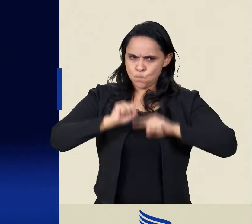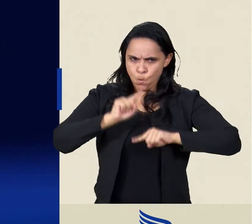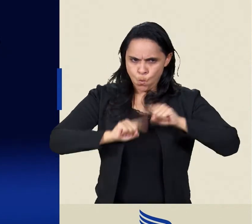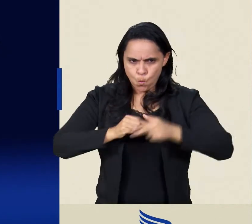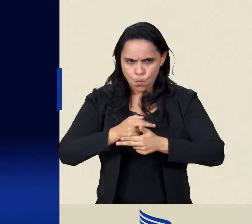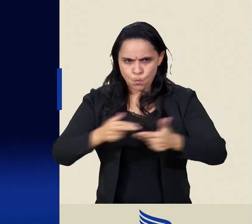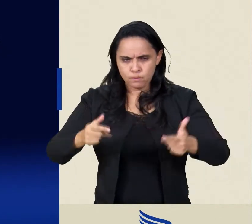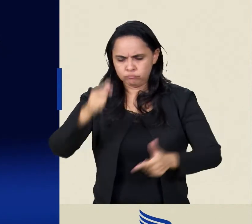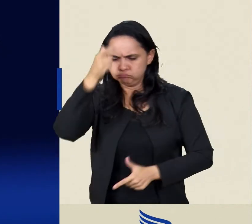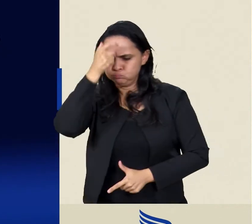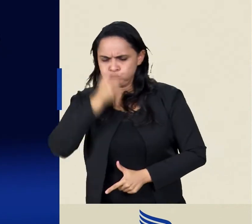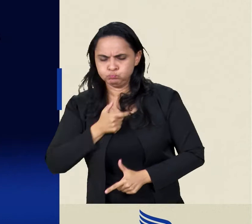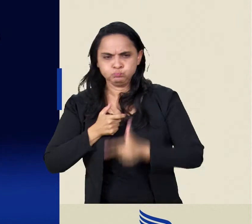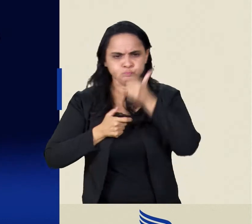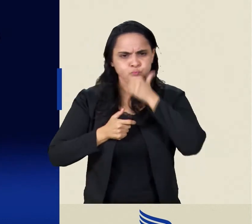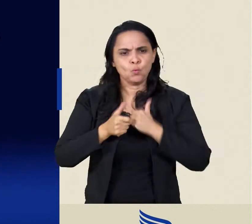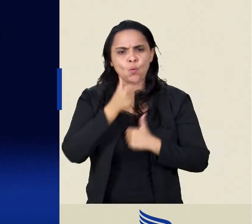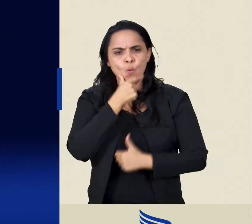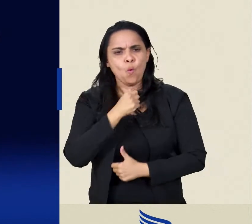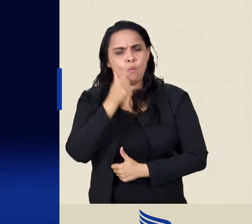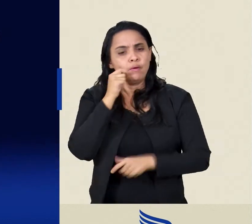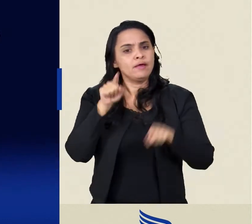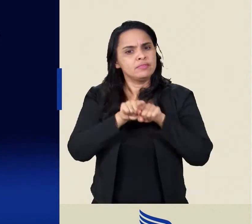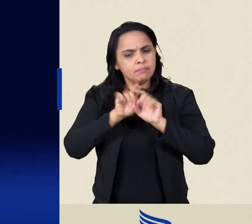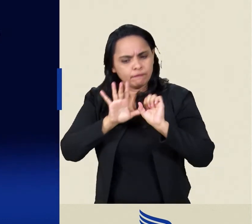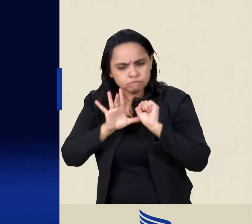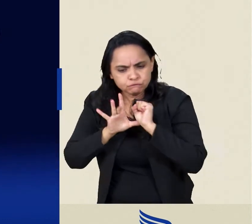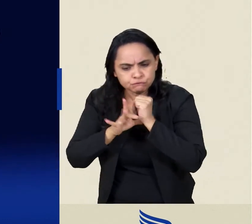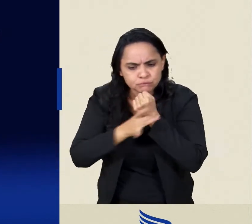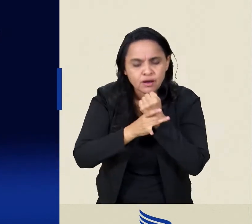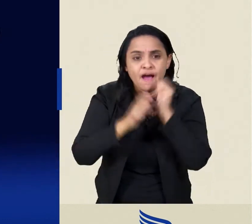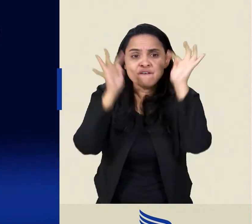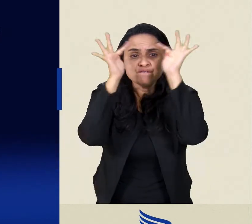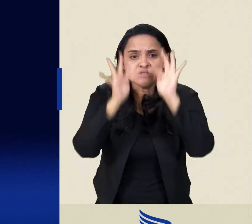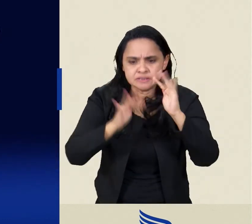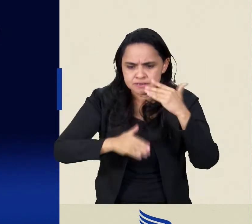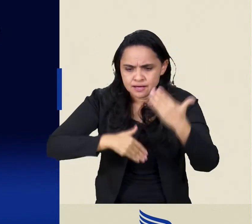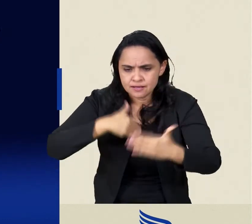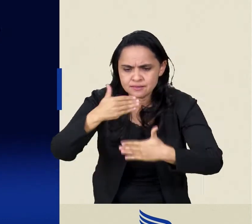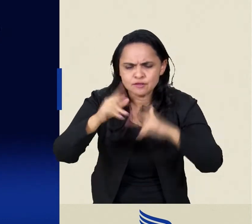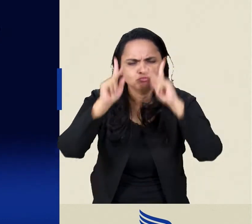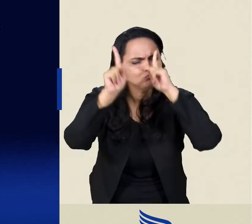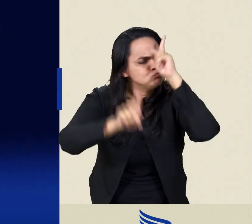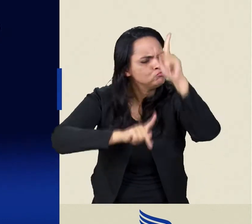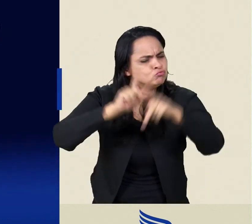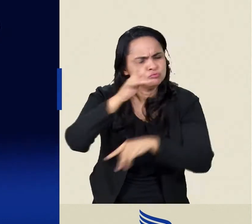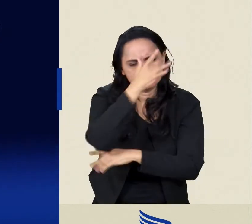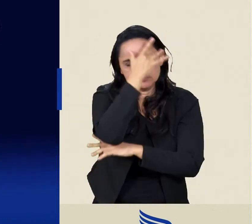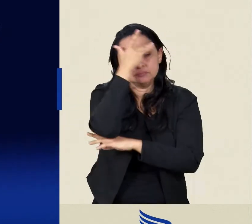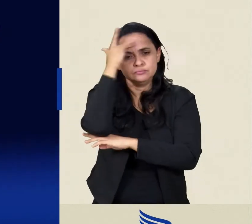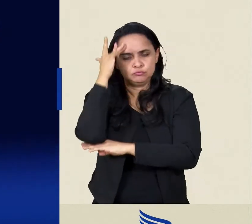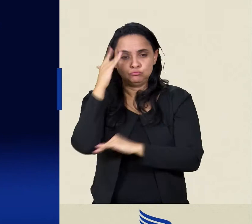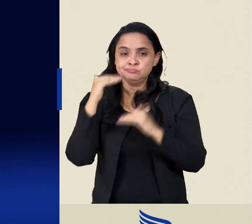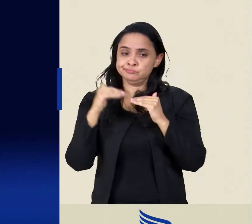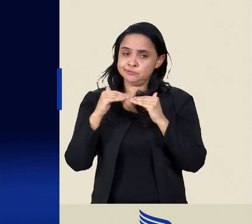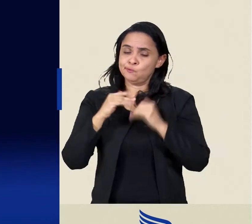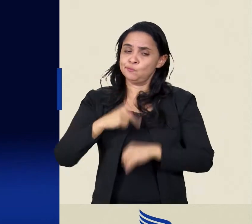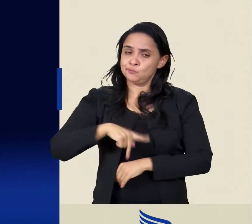assegura a felicidade da humanidade, de acordo com o apóstolo Paulo aos Hebreus, capítulo 13, versículo